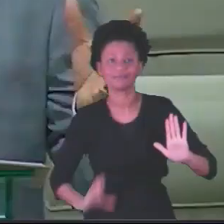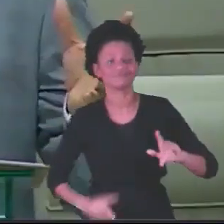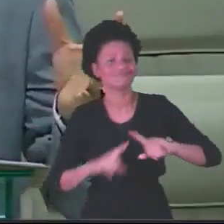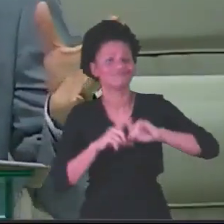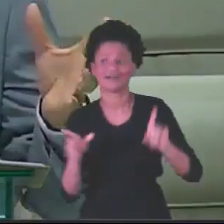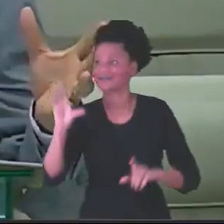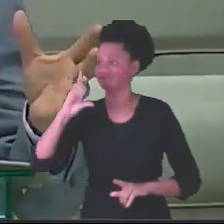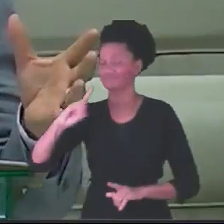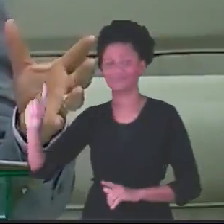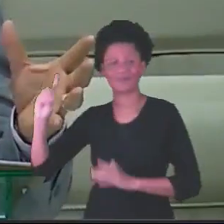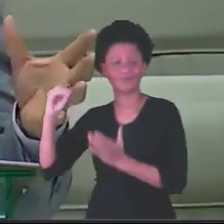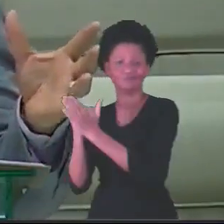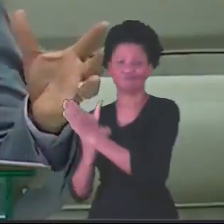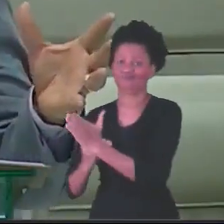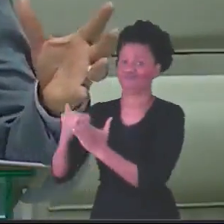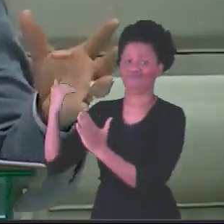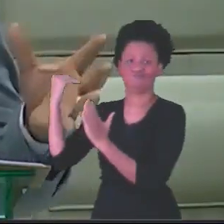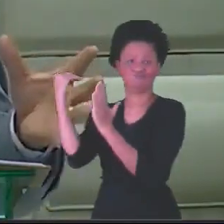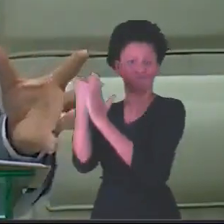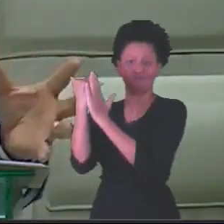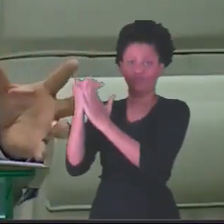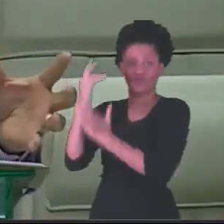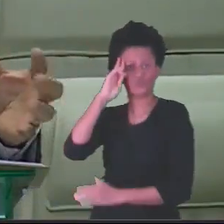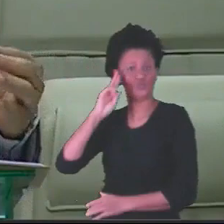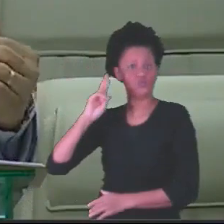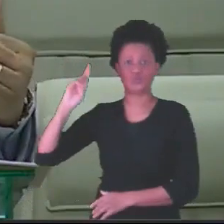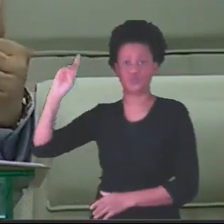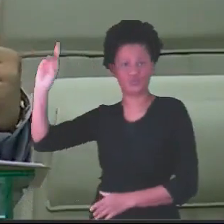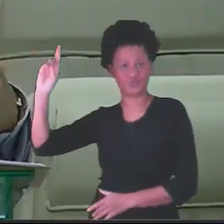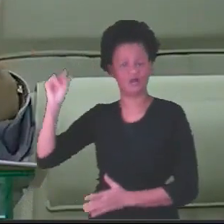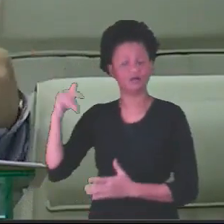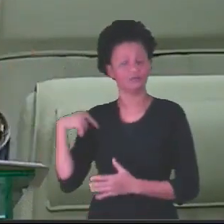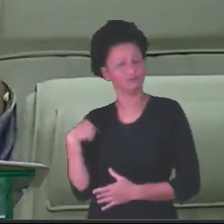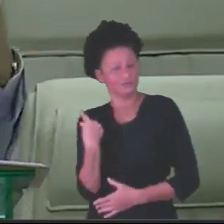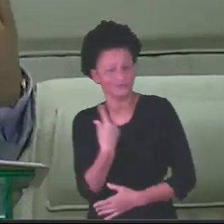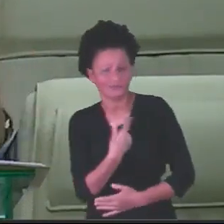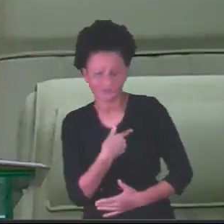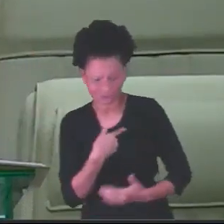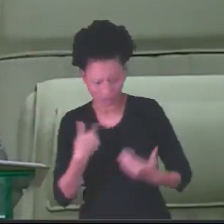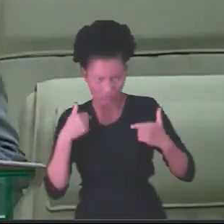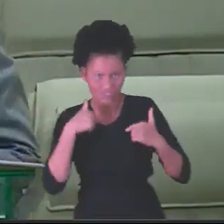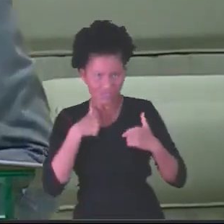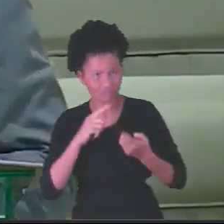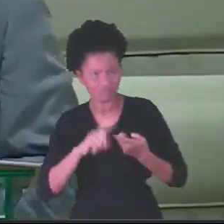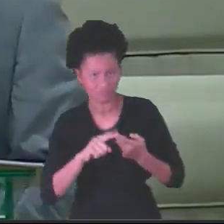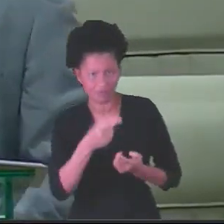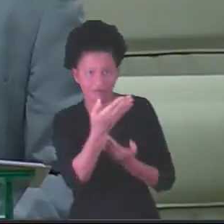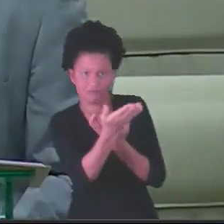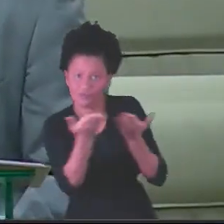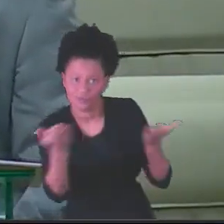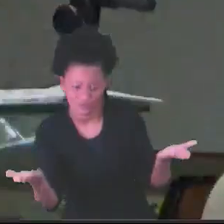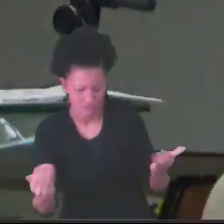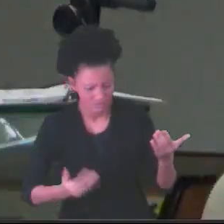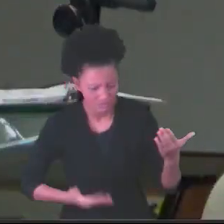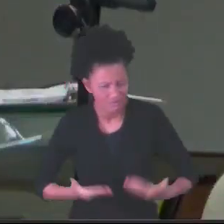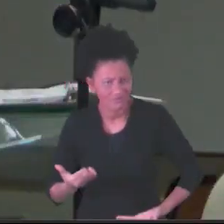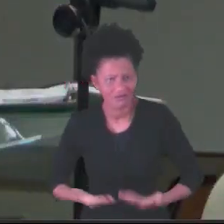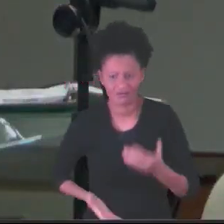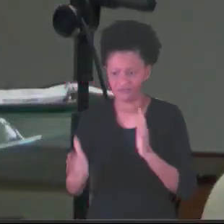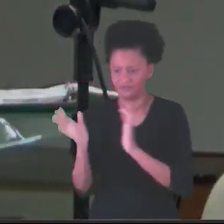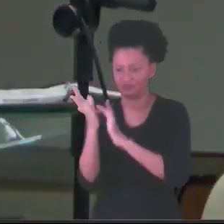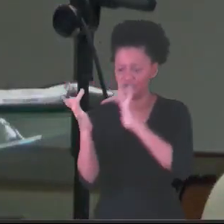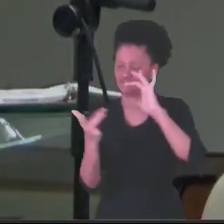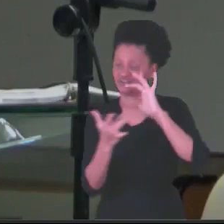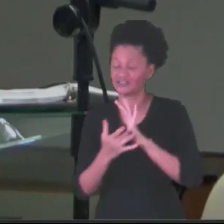é senhor de todas as coisas na verdade quando nós somos servos de cristo nós temos que ser